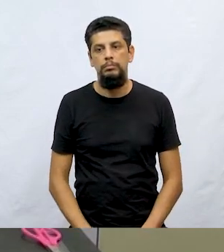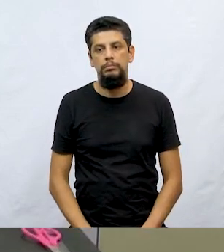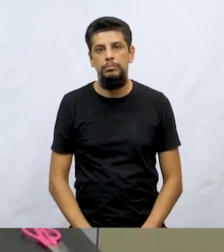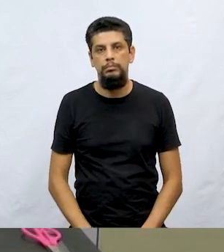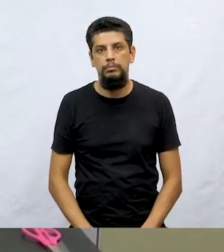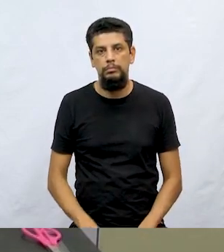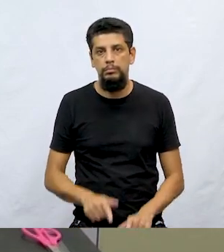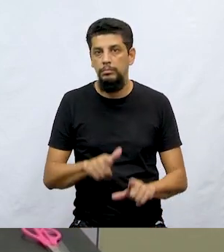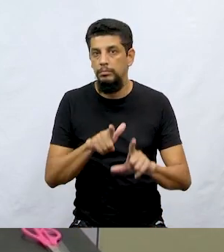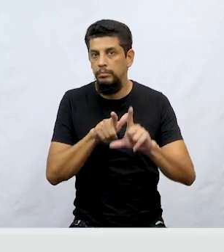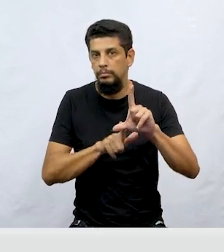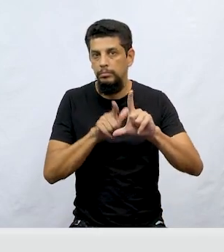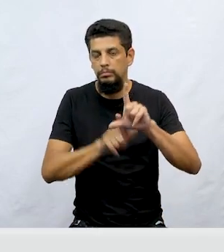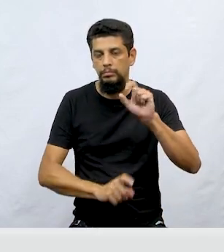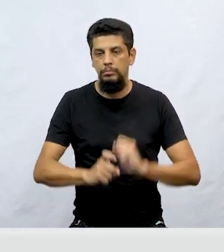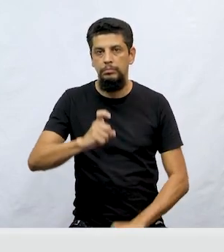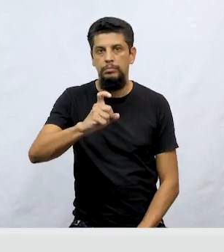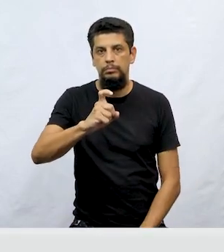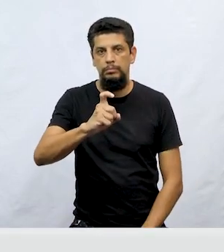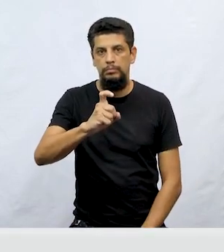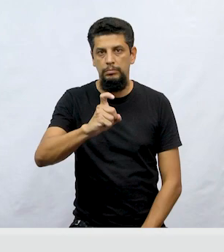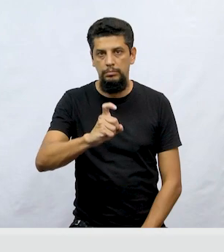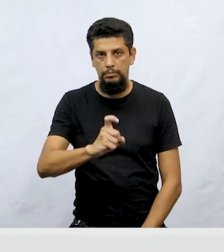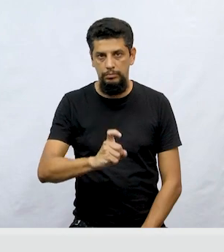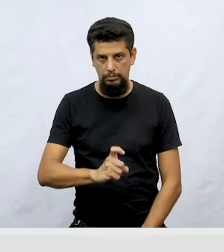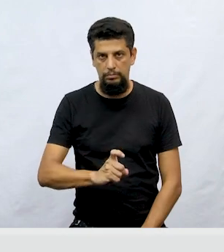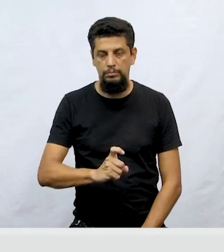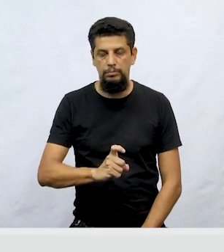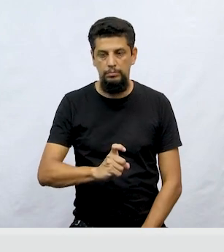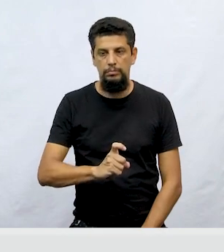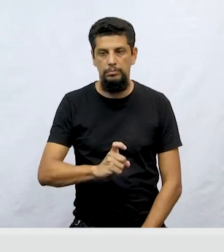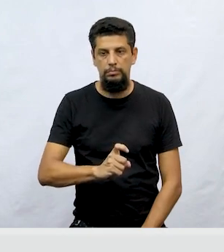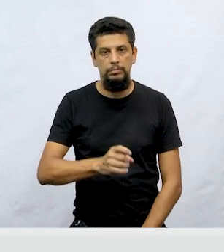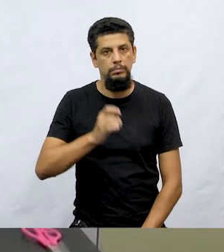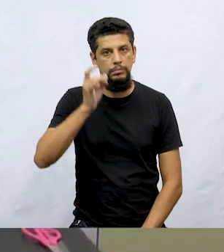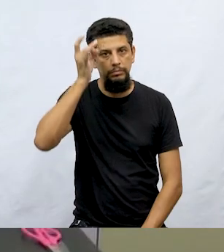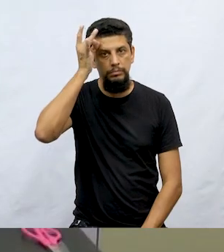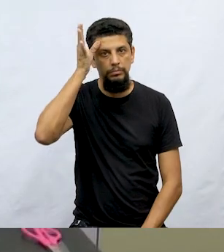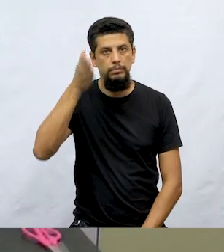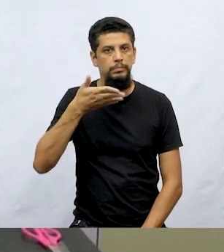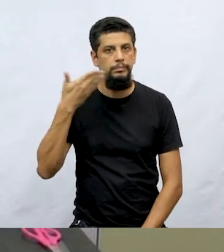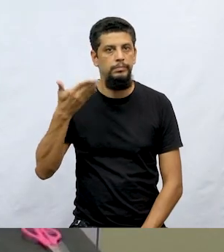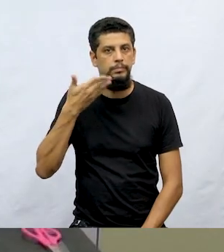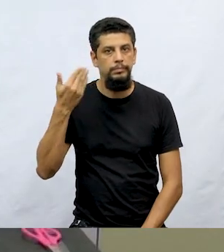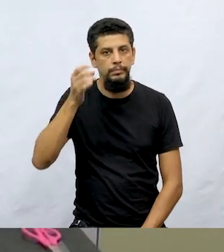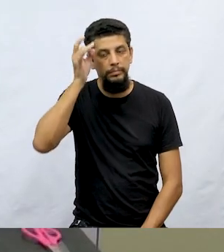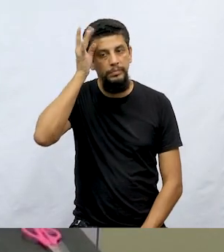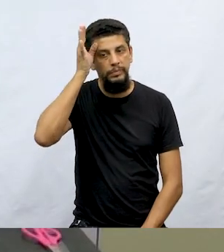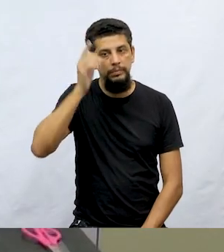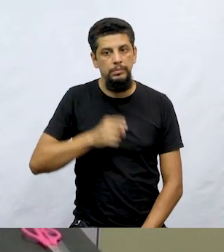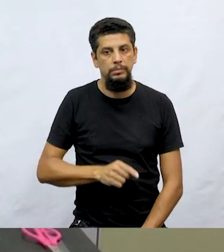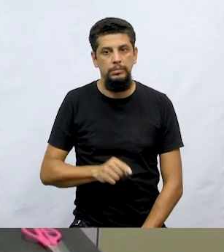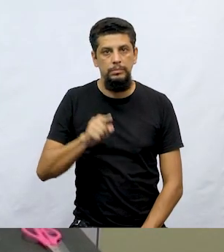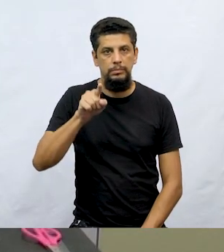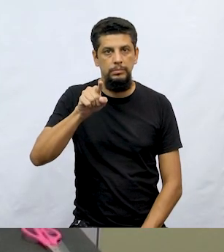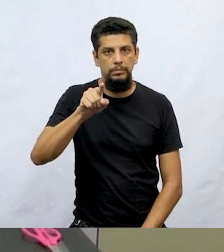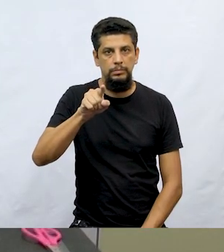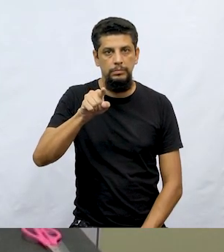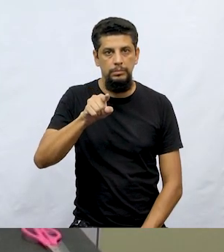a letra X. Letra X. Fácil. Muito bom. X. X,